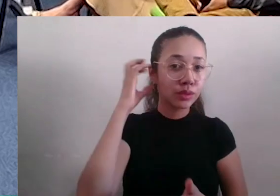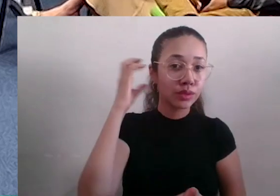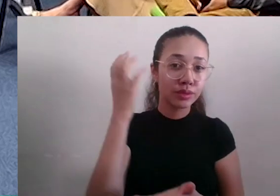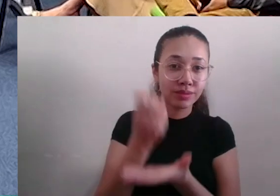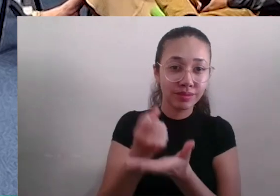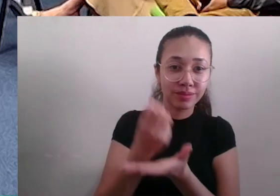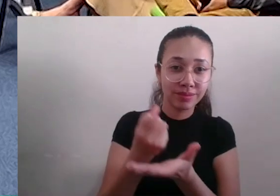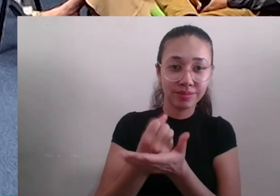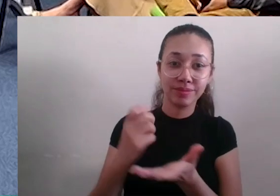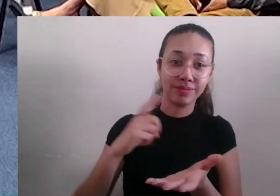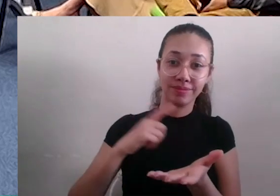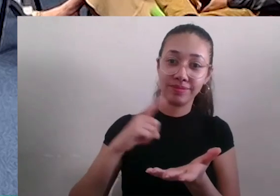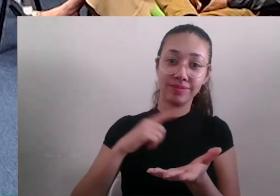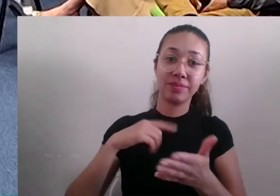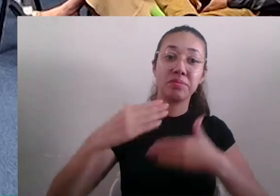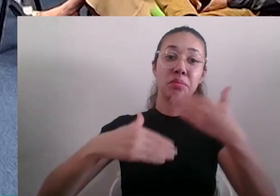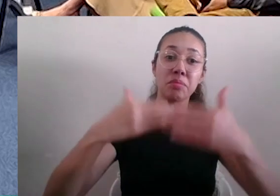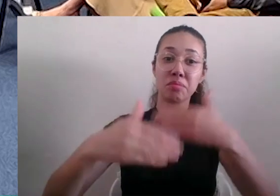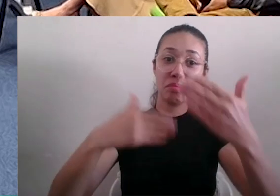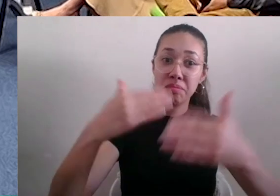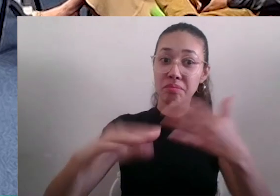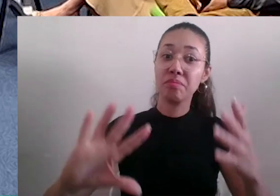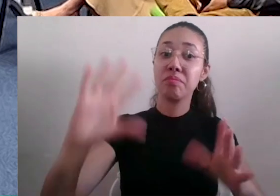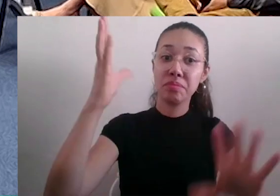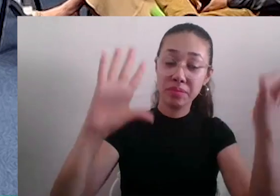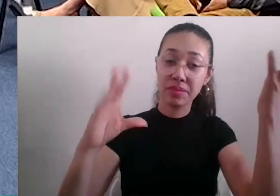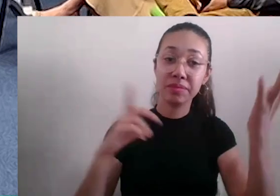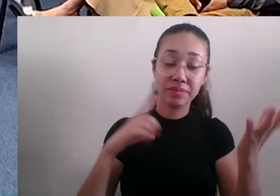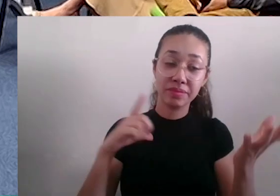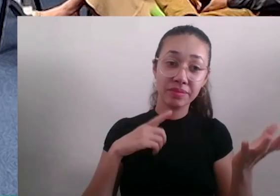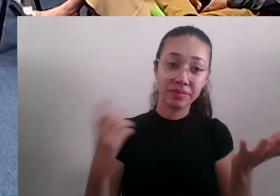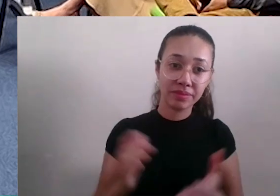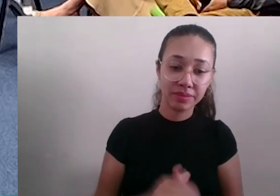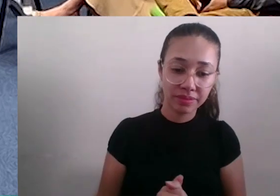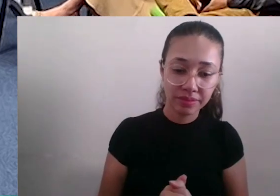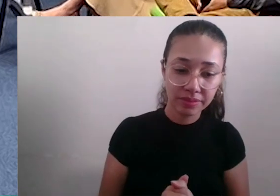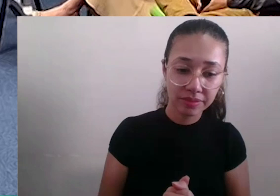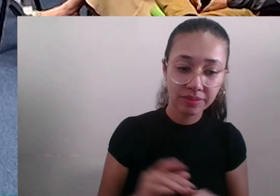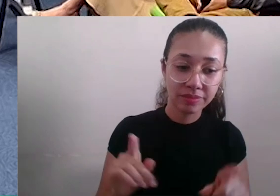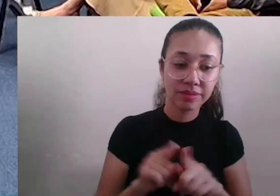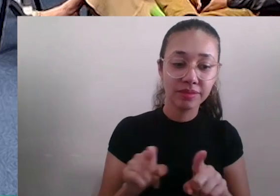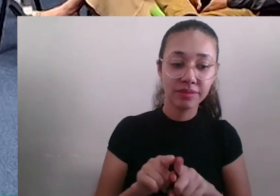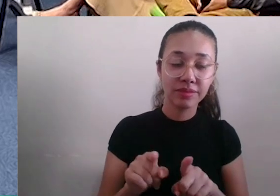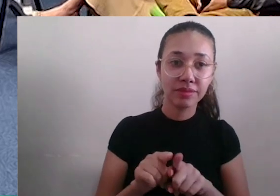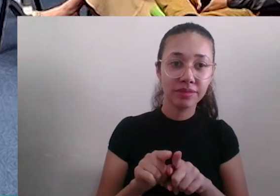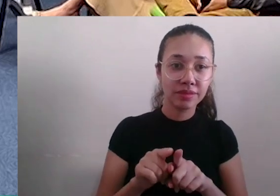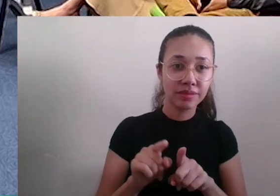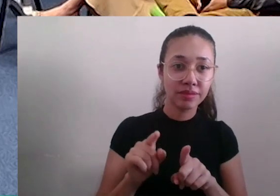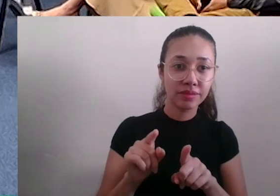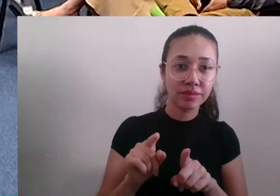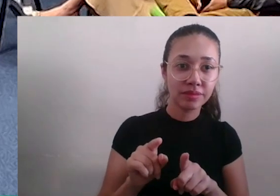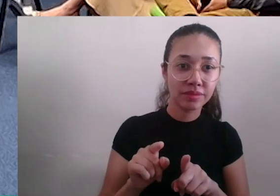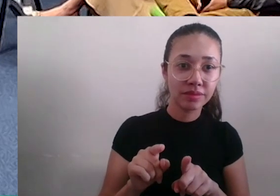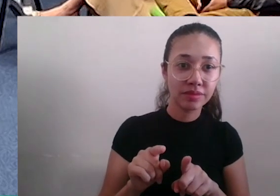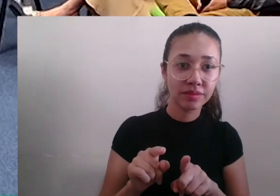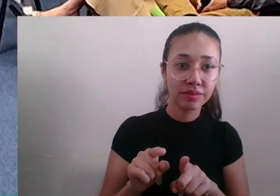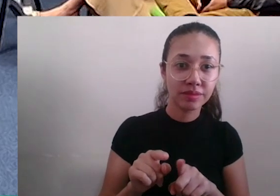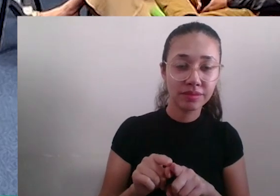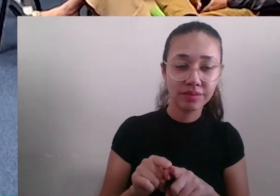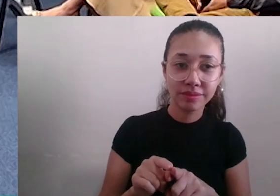a consequências eh reais sensíveis Tipo no caso Evandro fez reabrirem a revisão